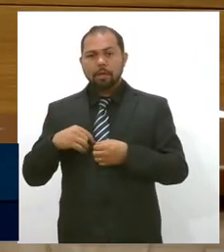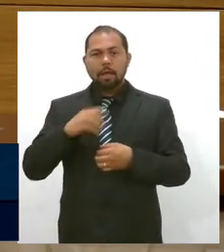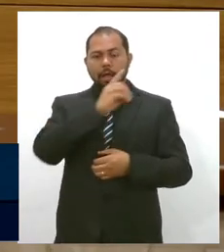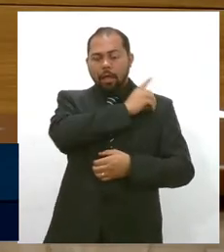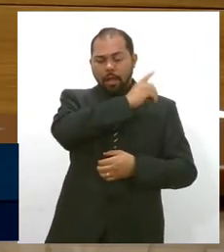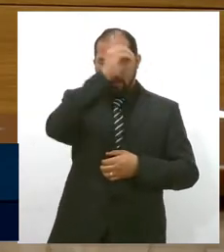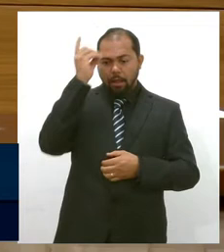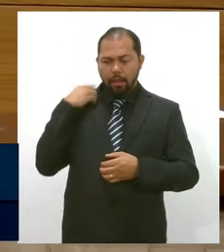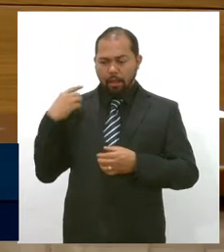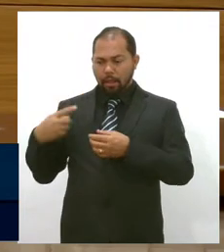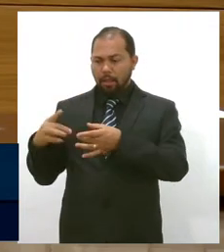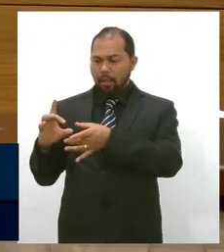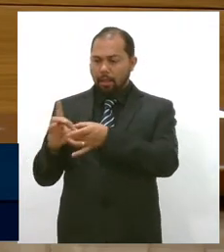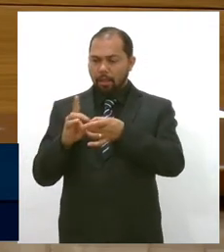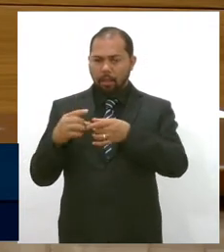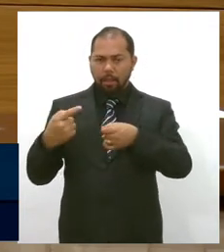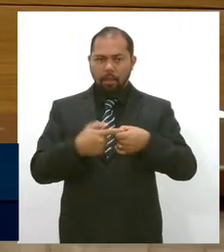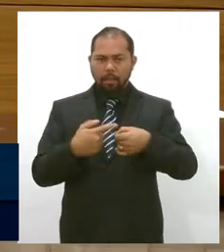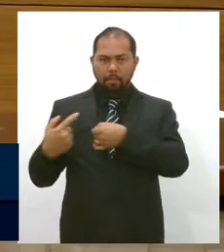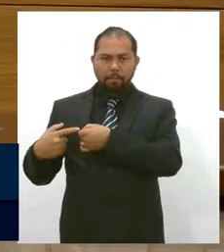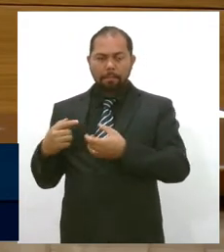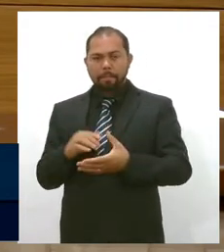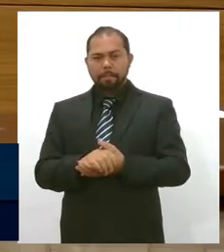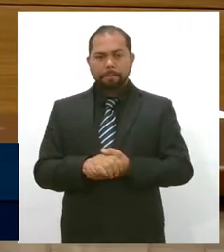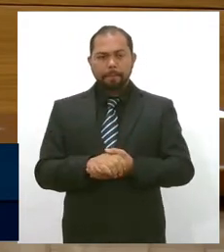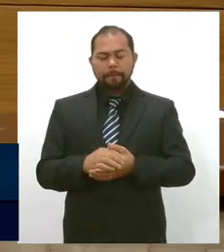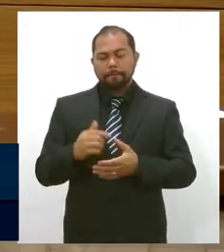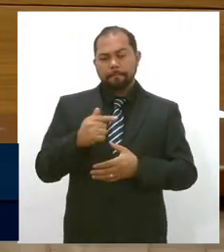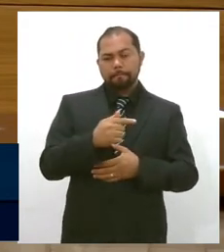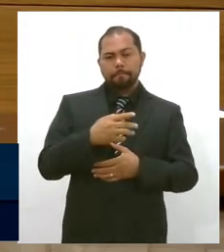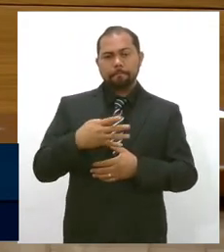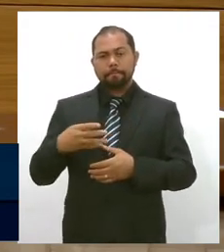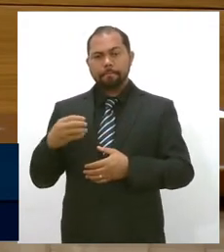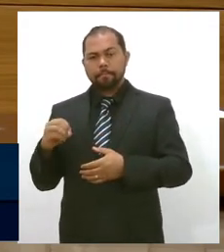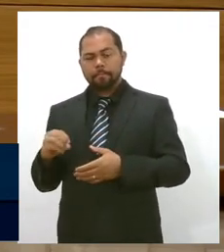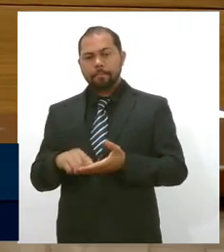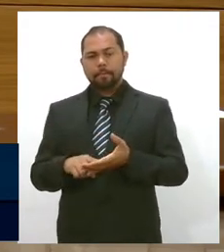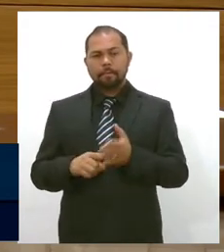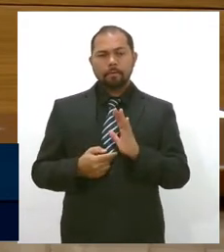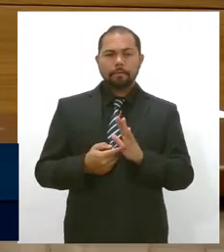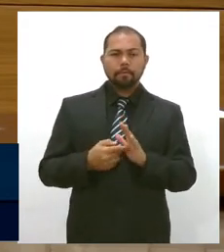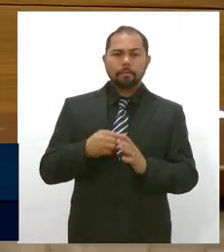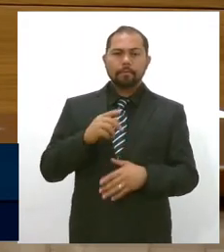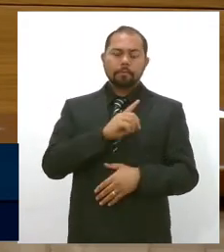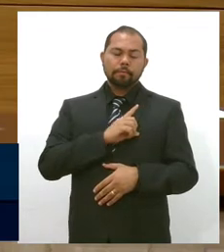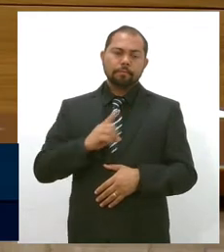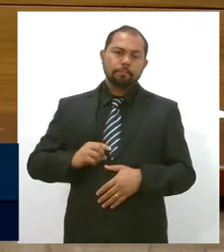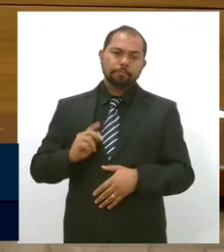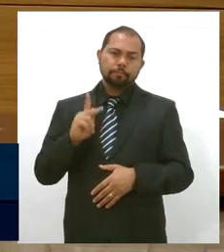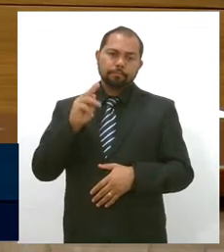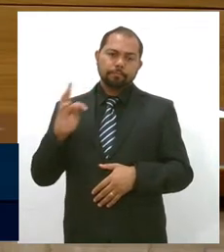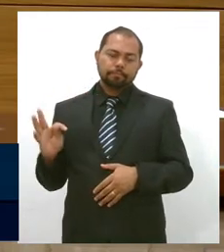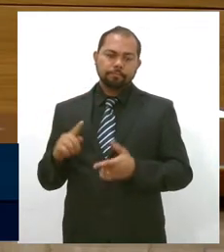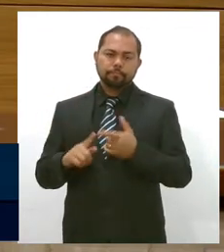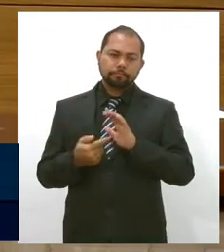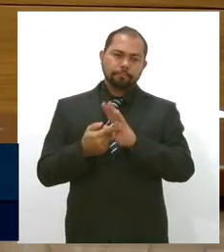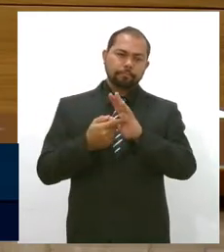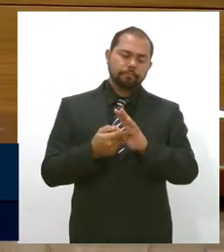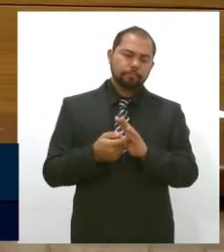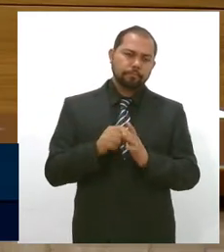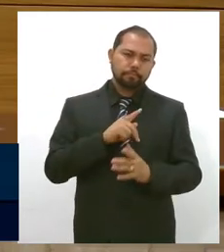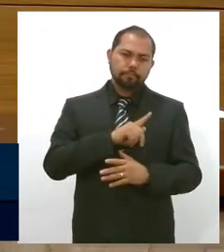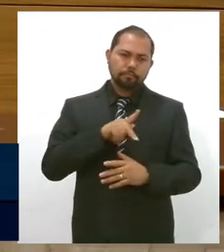Indicação 740, autoria Kit Lima. Senhor presidente, apresento a Vossa Excelência, nos termos do artigo 98 do Regimento Interno,